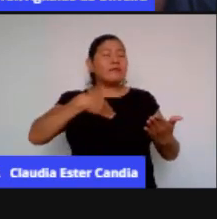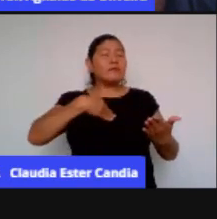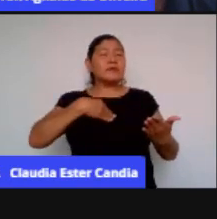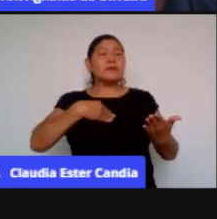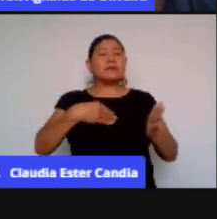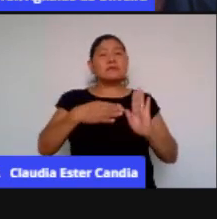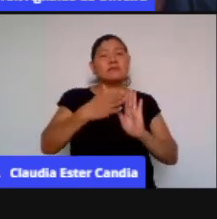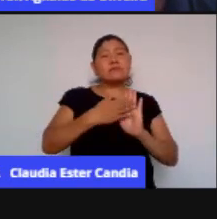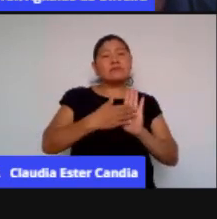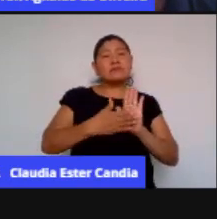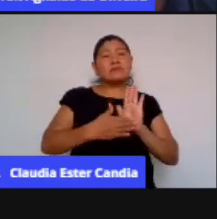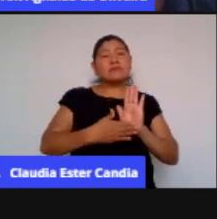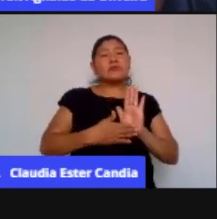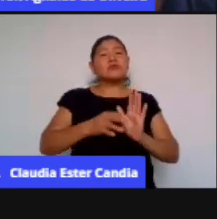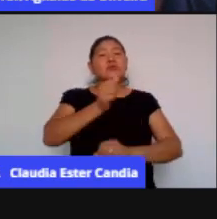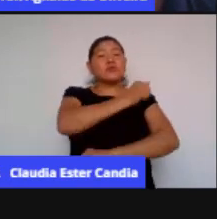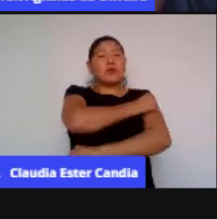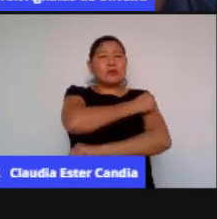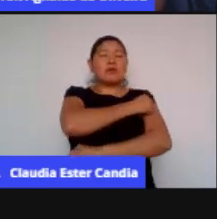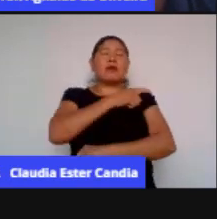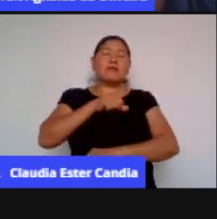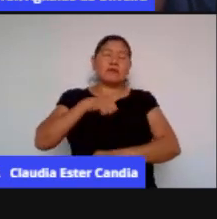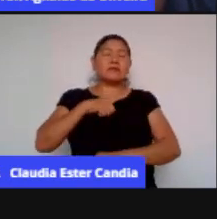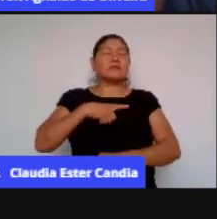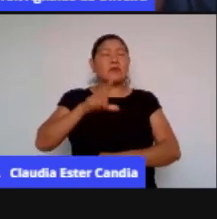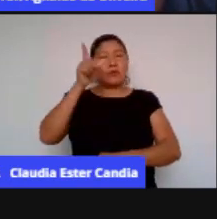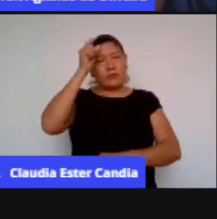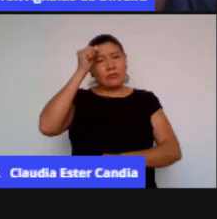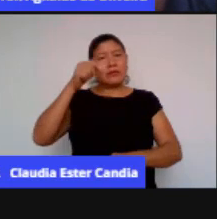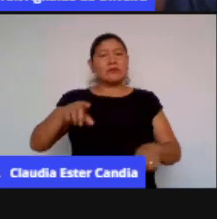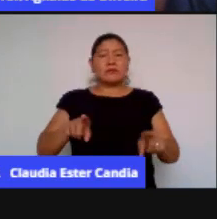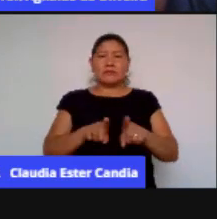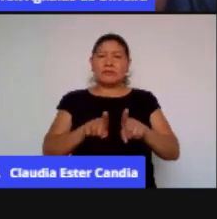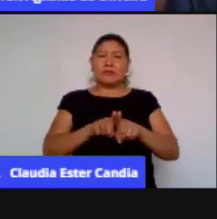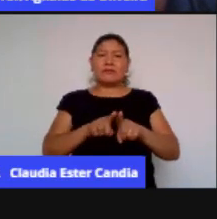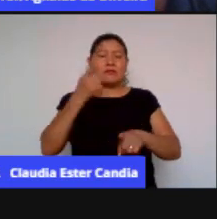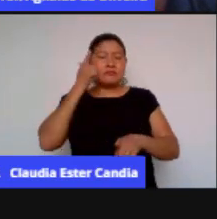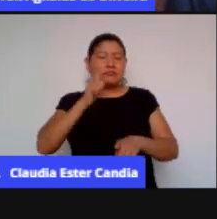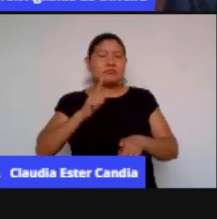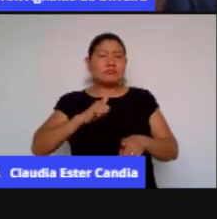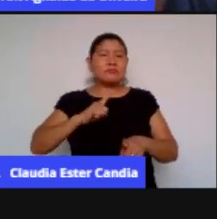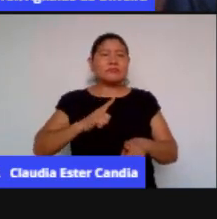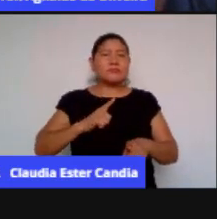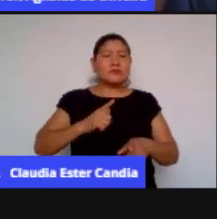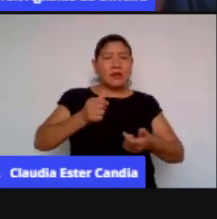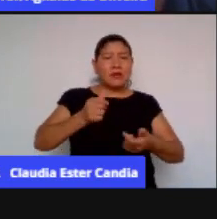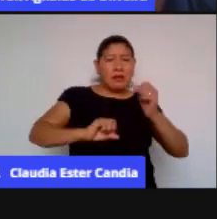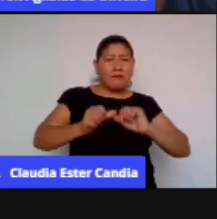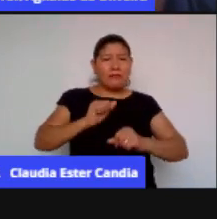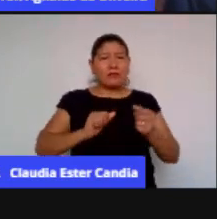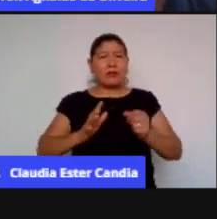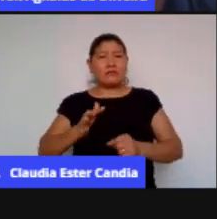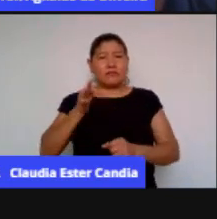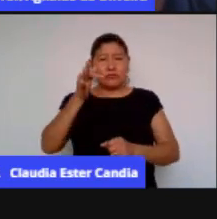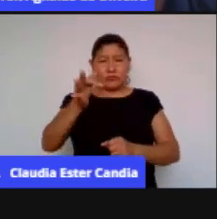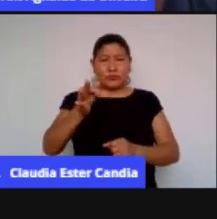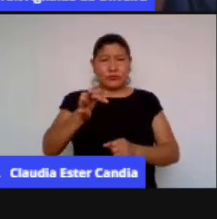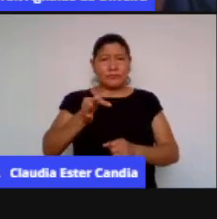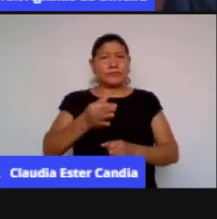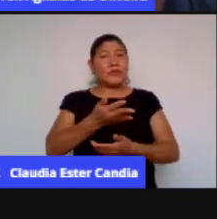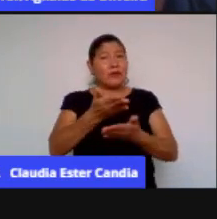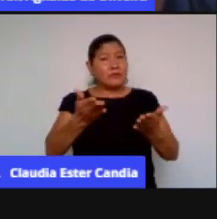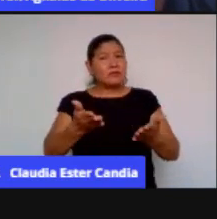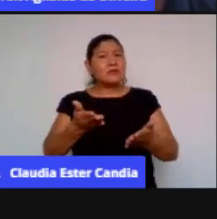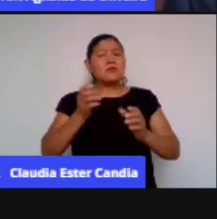ter em mãos e daí você estará tranquilo em relação também a esse acompanhamento que você já vem fazendo. Então, já comece o ano vendo